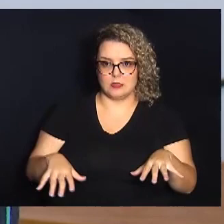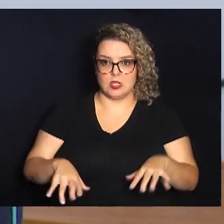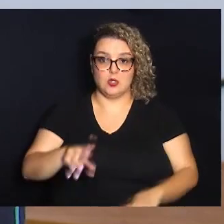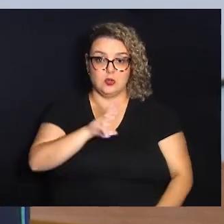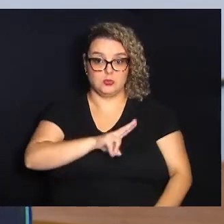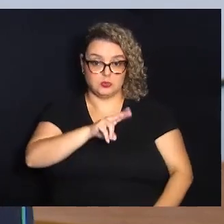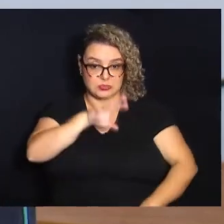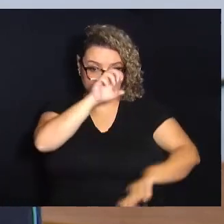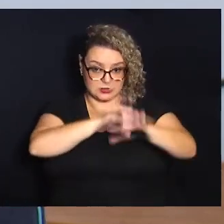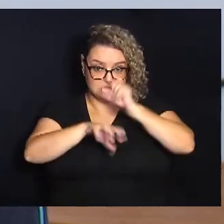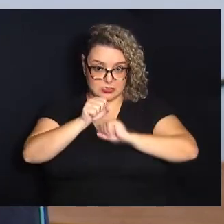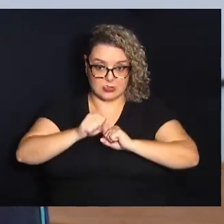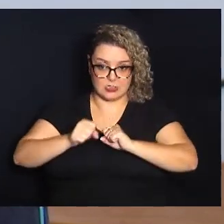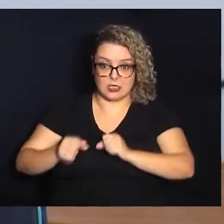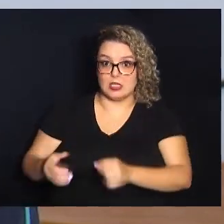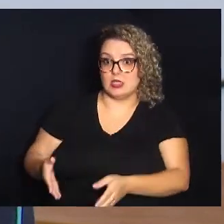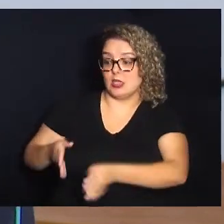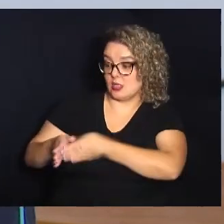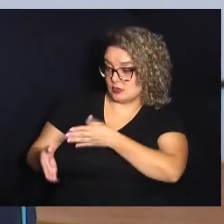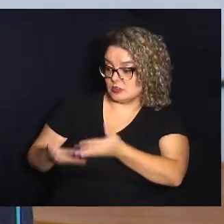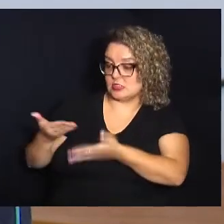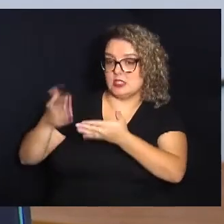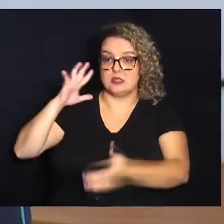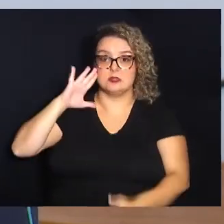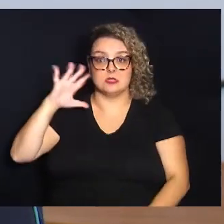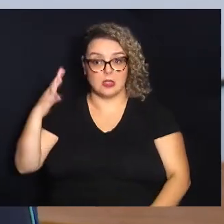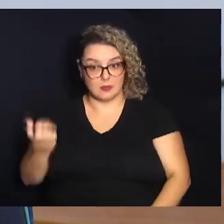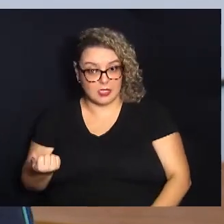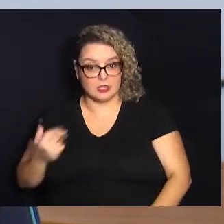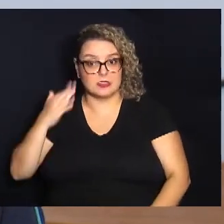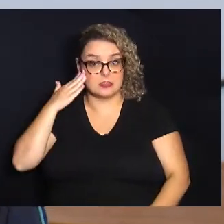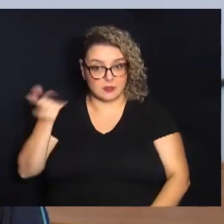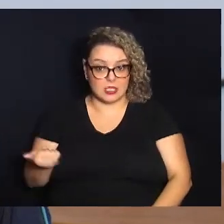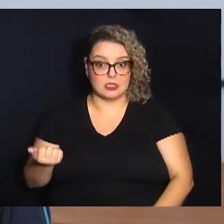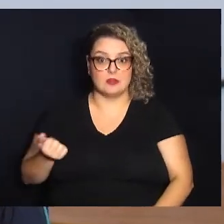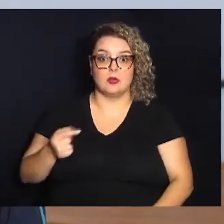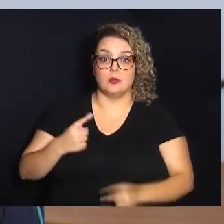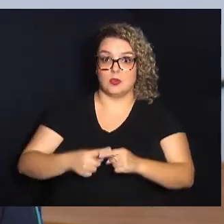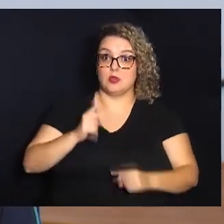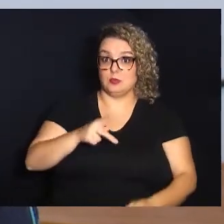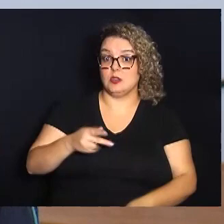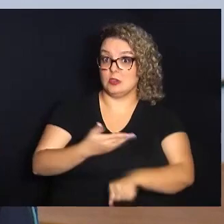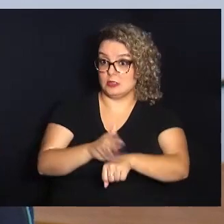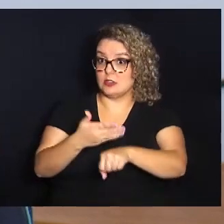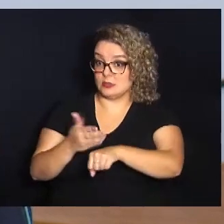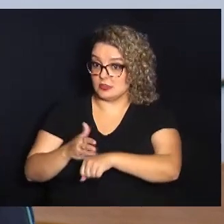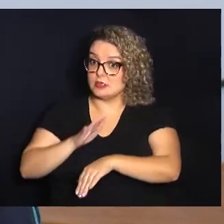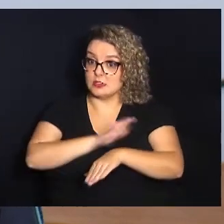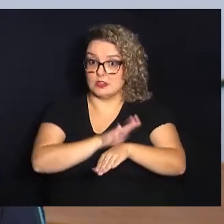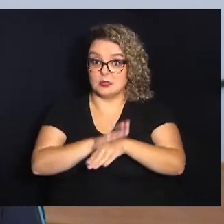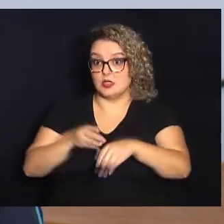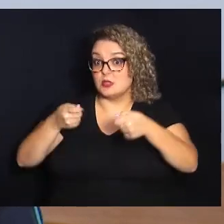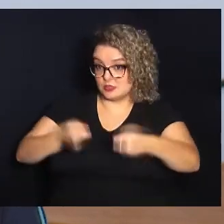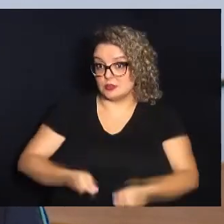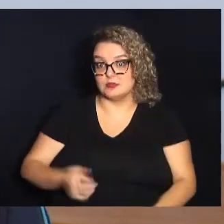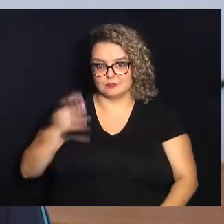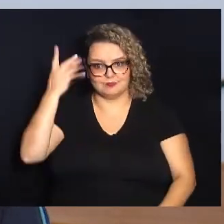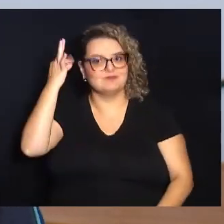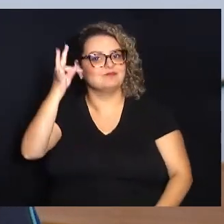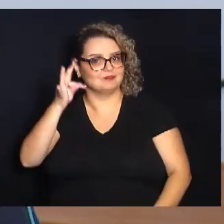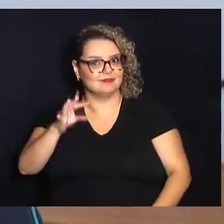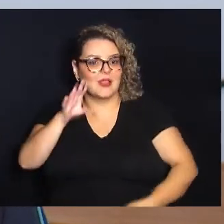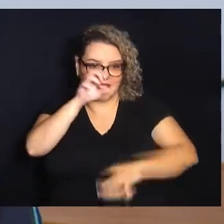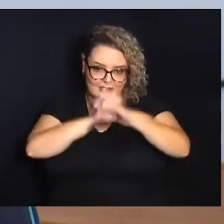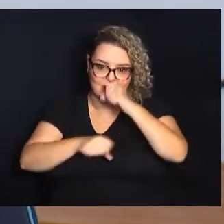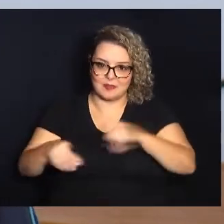entre aplicando conhecimentos e consolidando saberes, que é muito interessante porque os professores eles fazem vários exercícios que ajudam muito a consolidar nossa